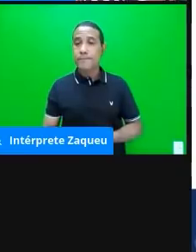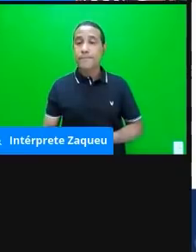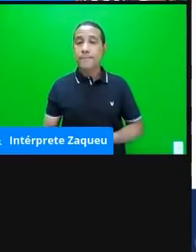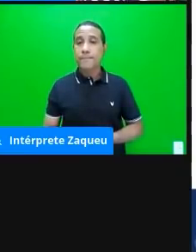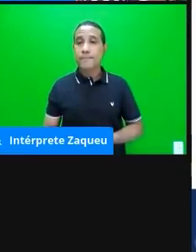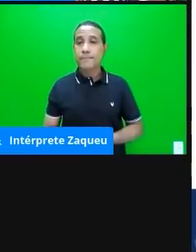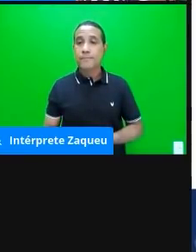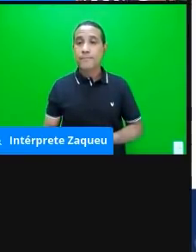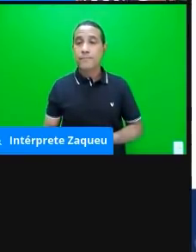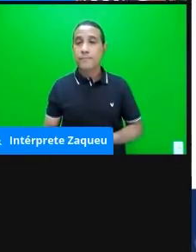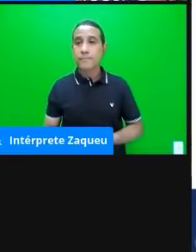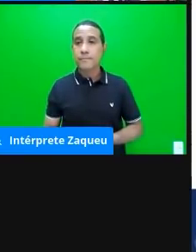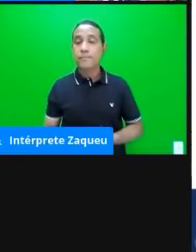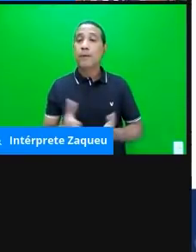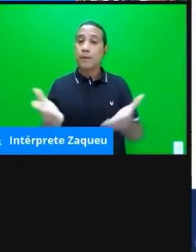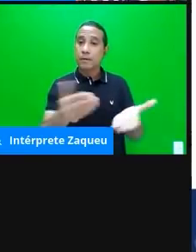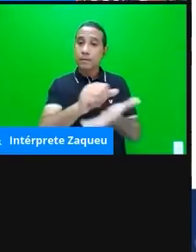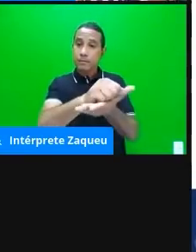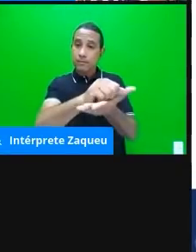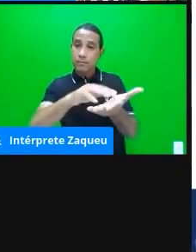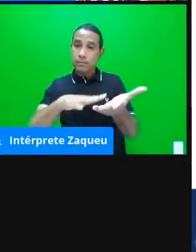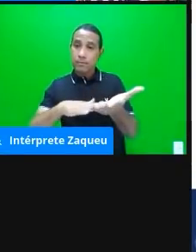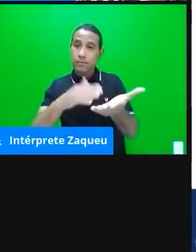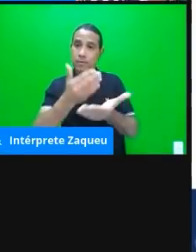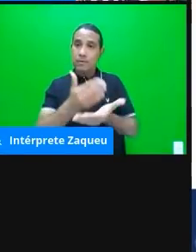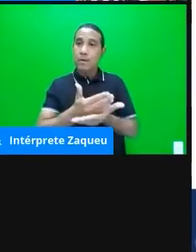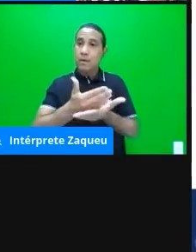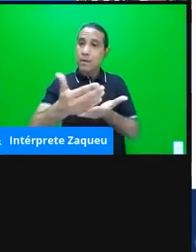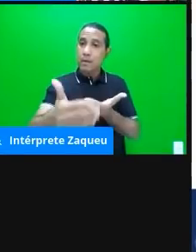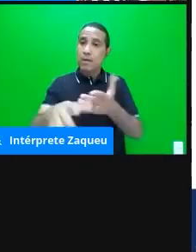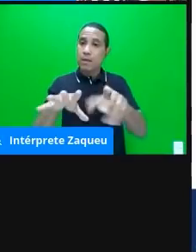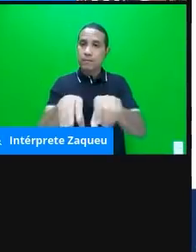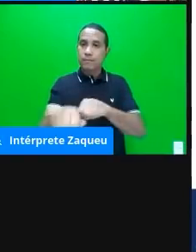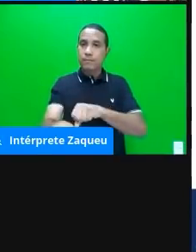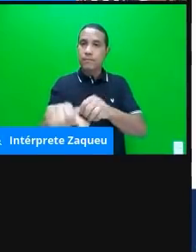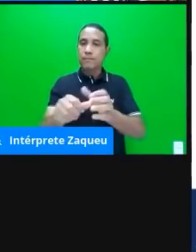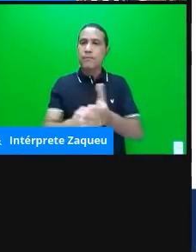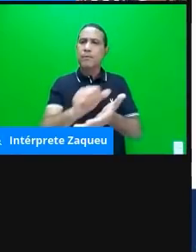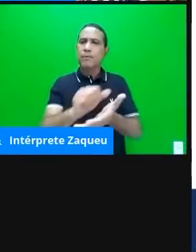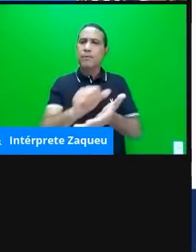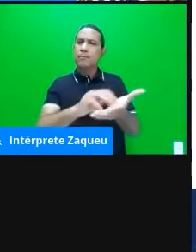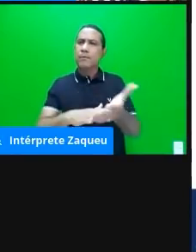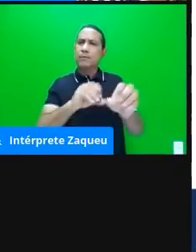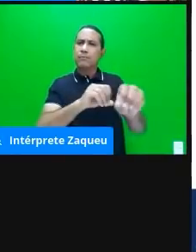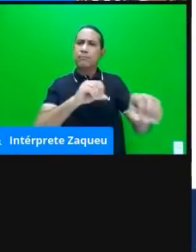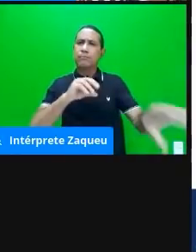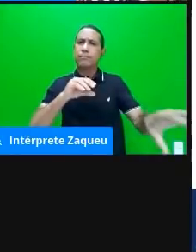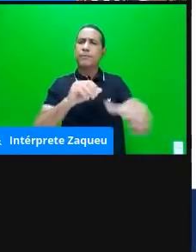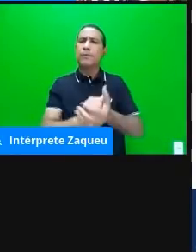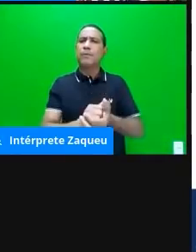trago aqui uma atividade em continuidade à nossa formação, uma atividade à distância.